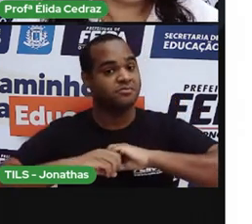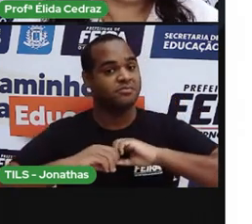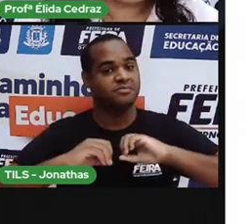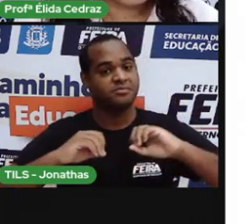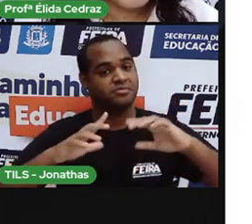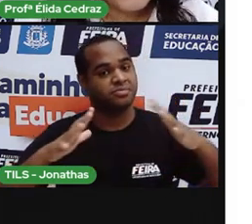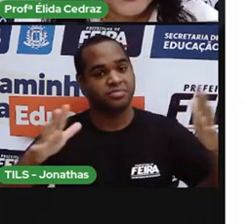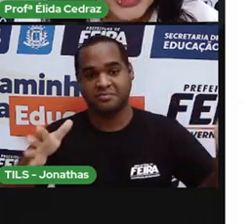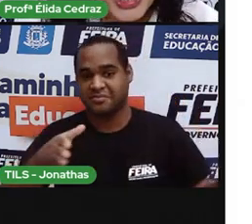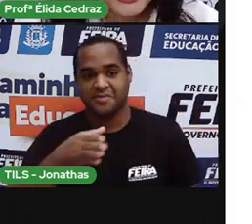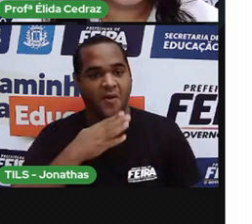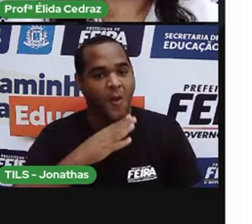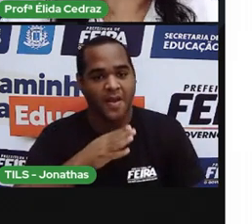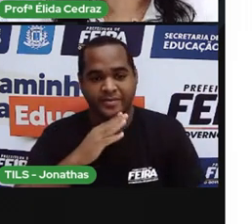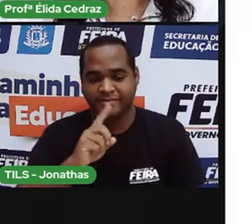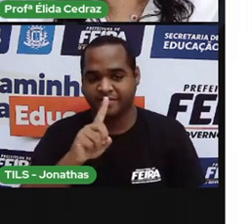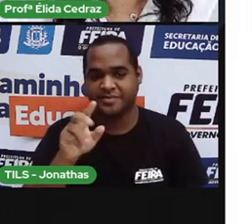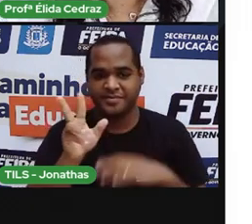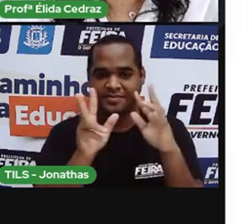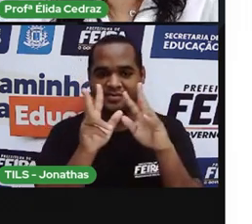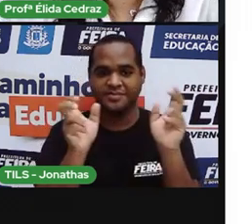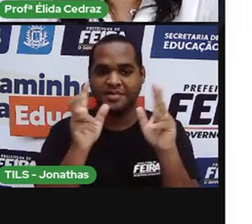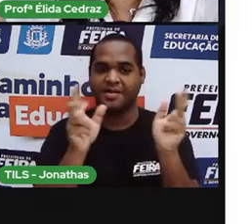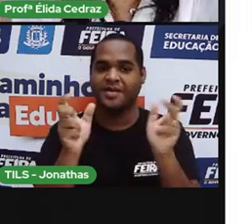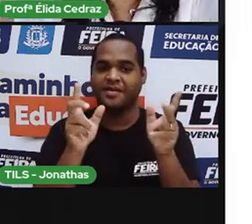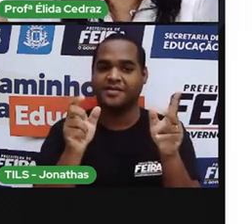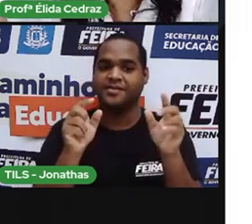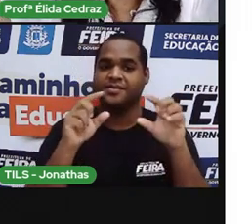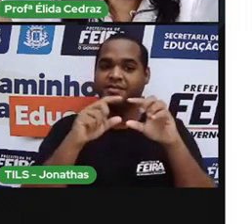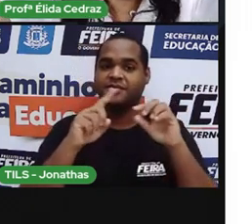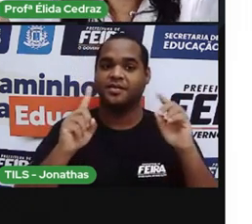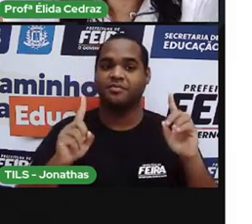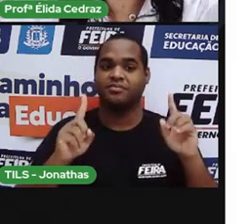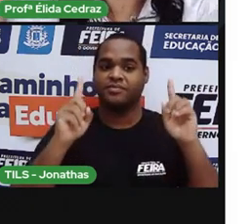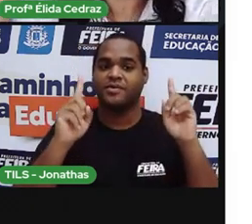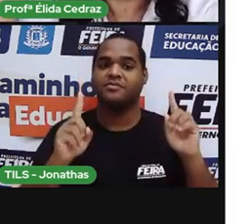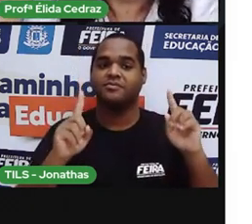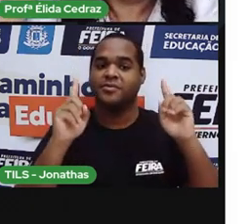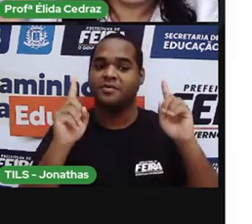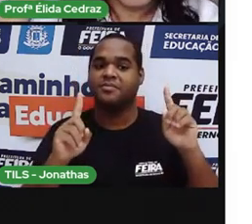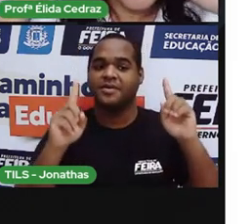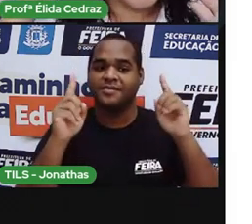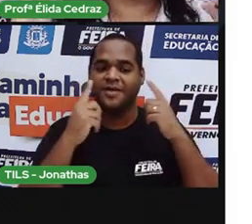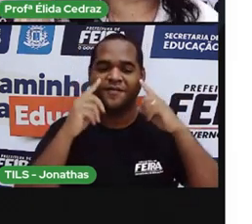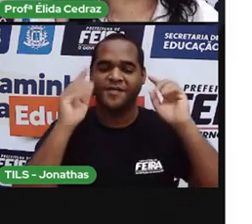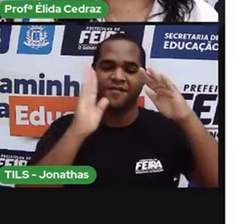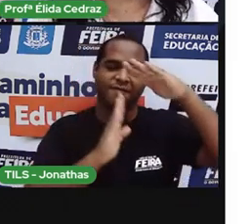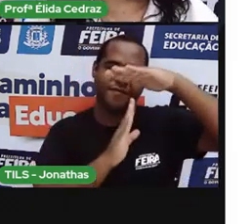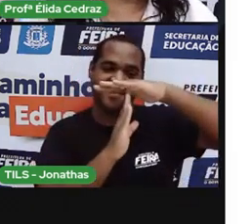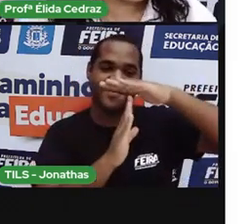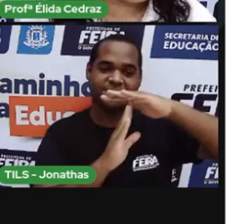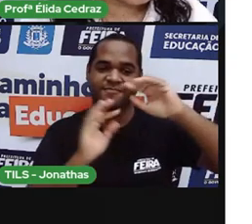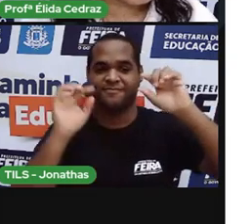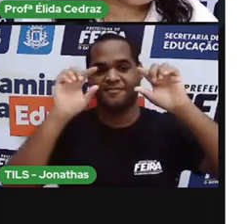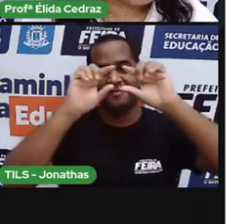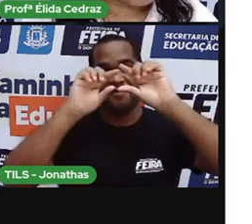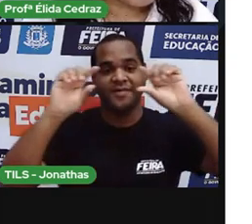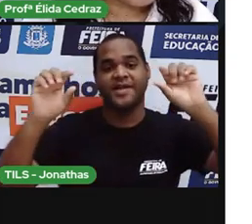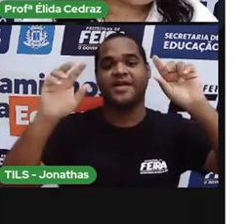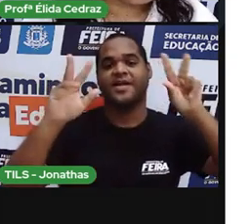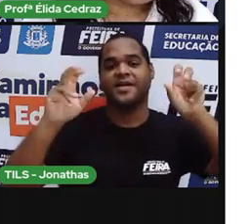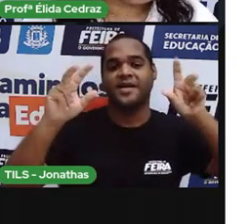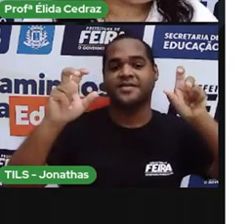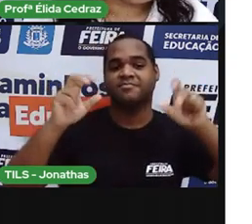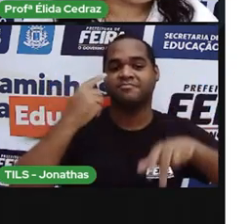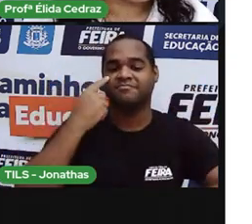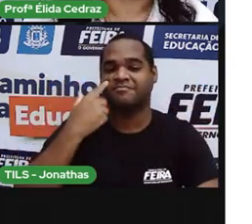maioria, o título do texto está lá em cima. Acha aí o título do texto para mim.